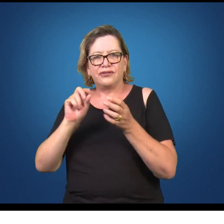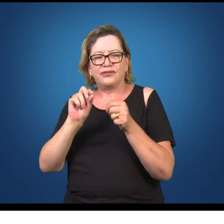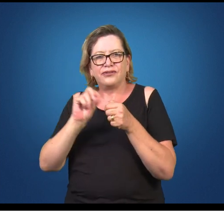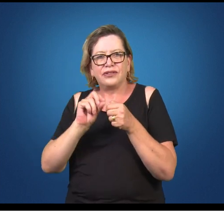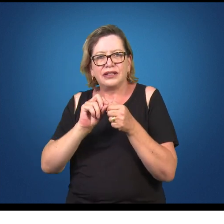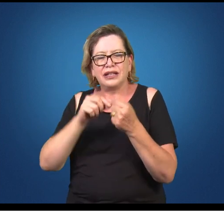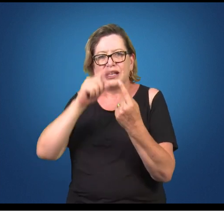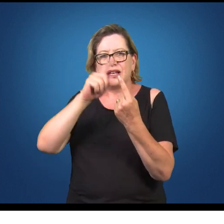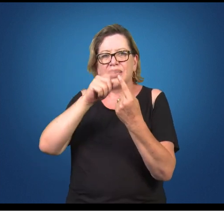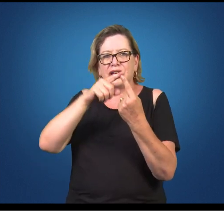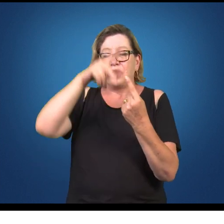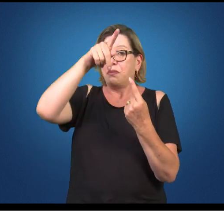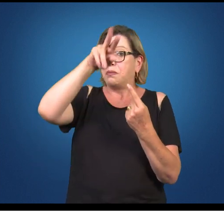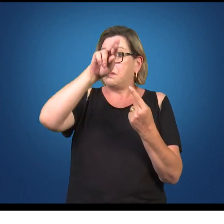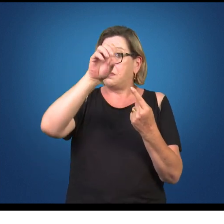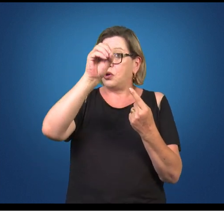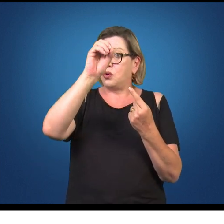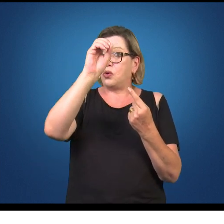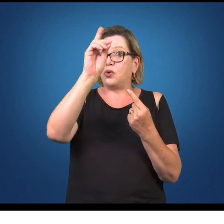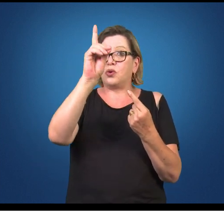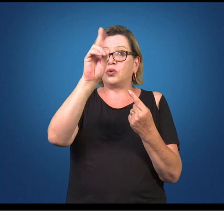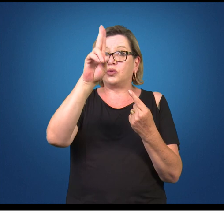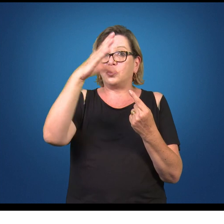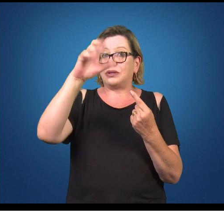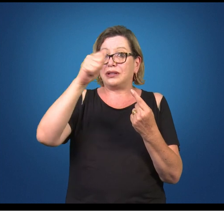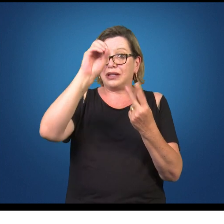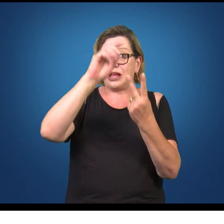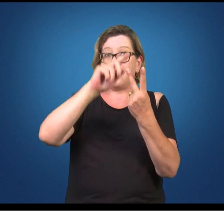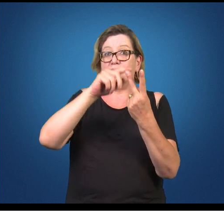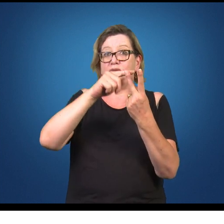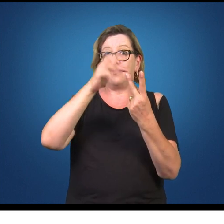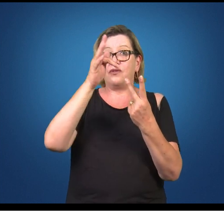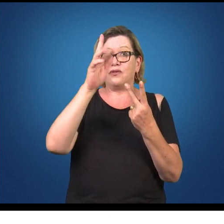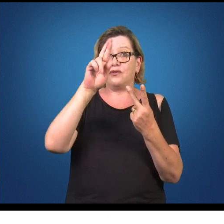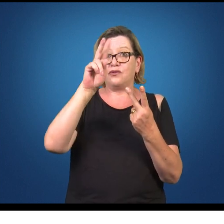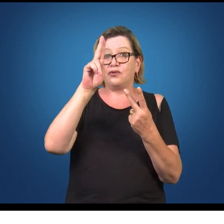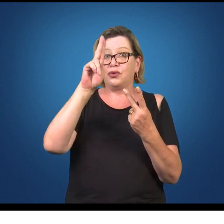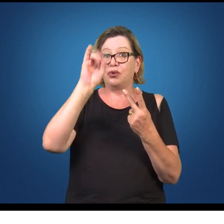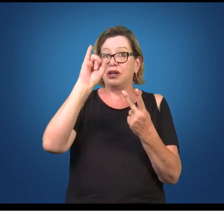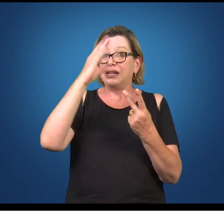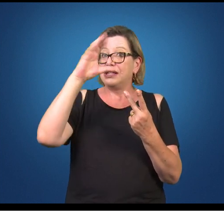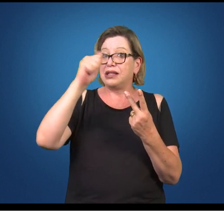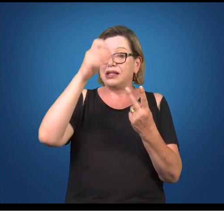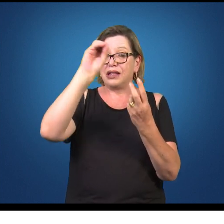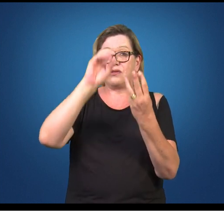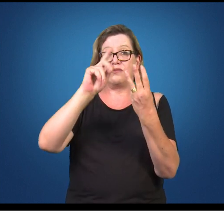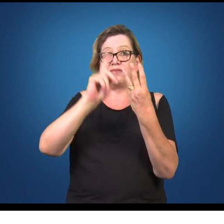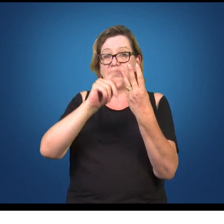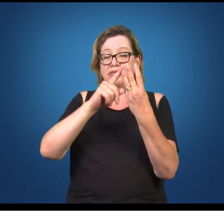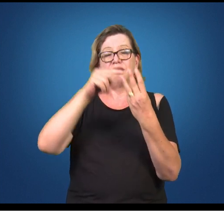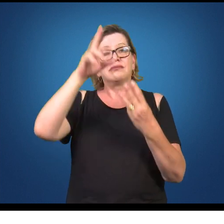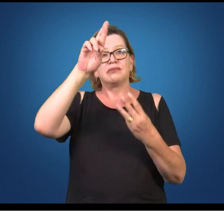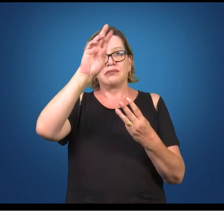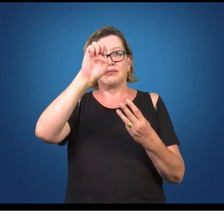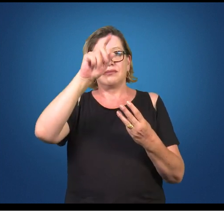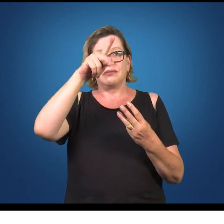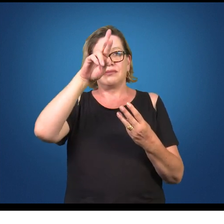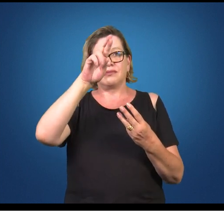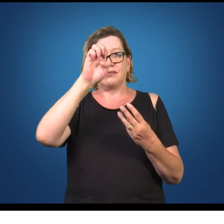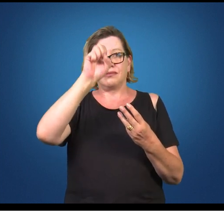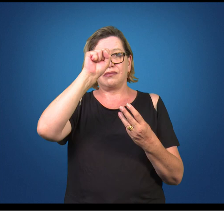fruição e... Reflexão tem sua limitação pela questão da fase, né? Entendi. Mas